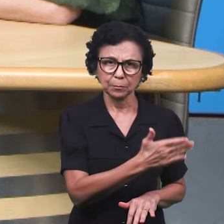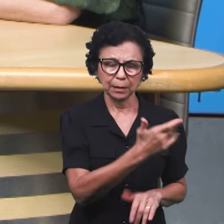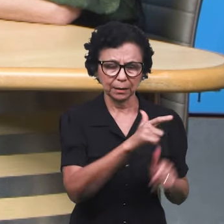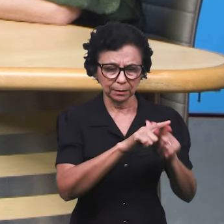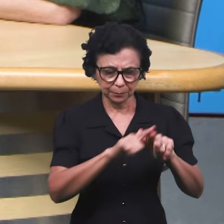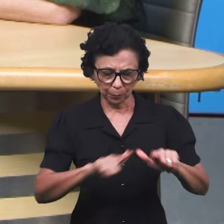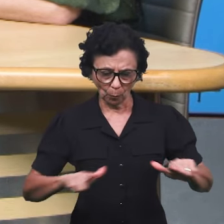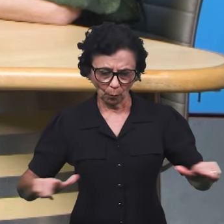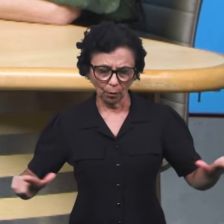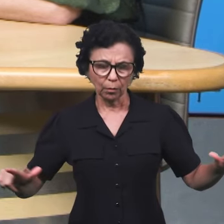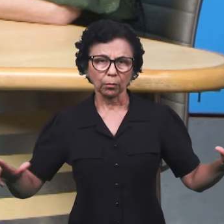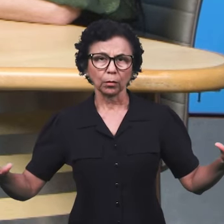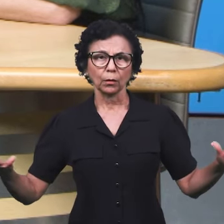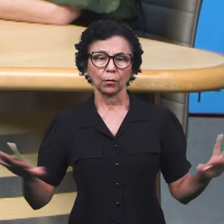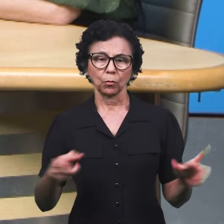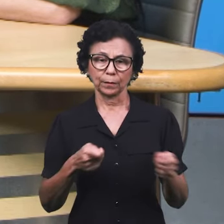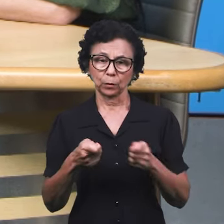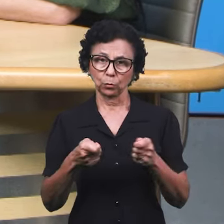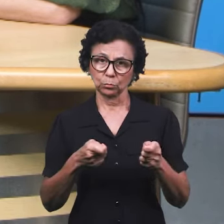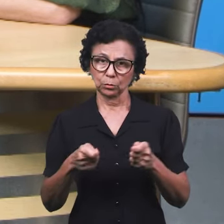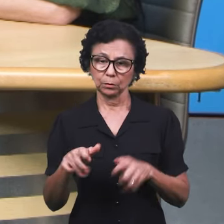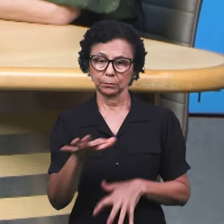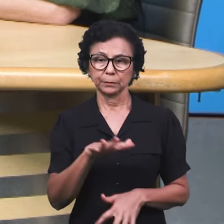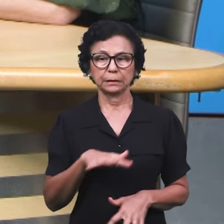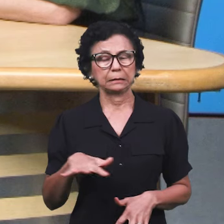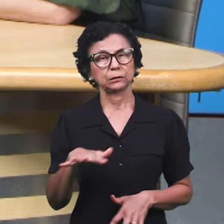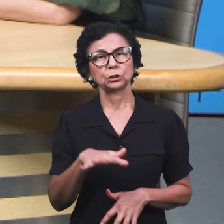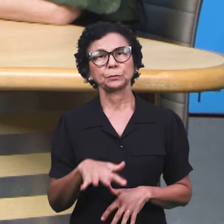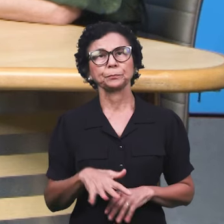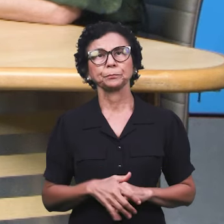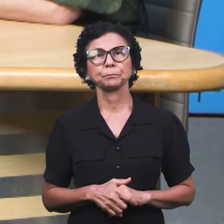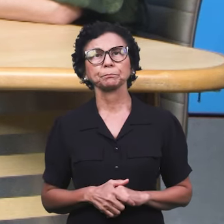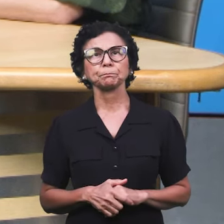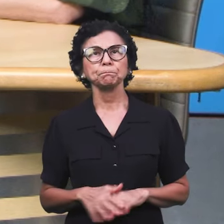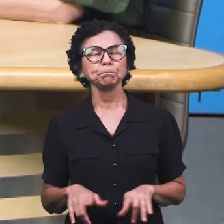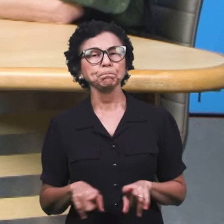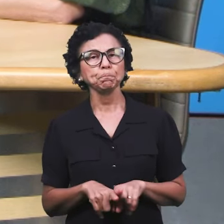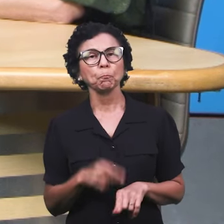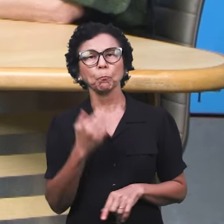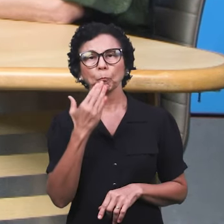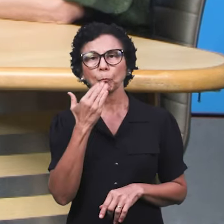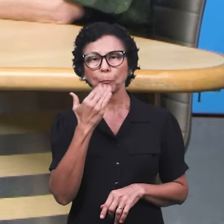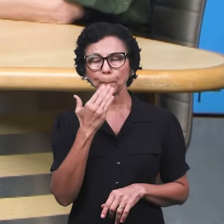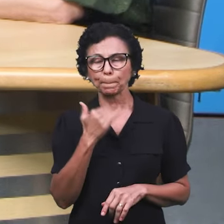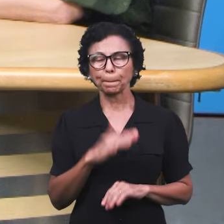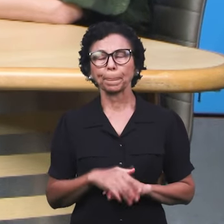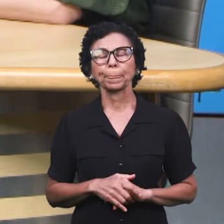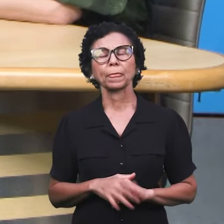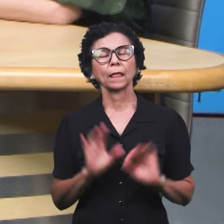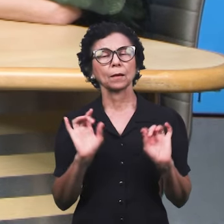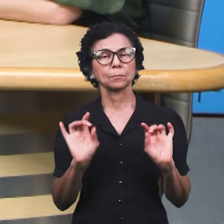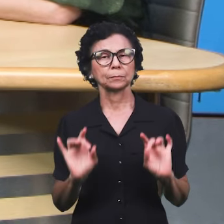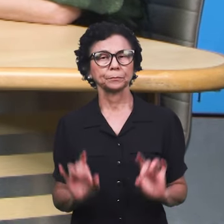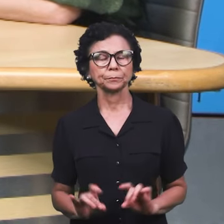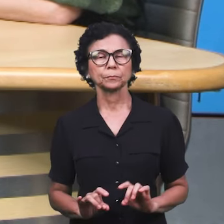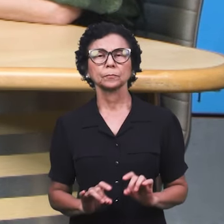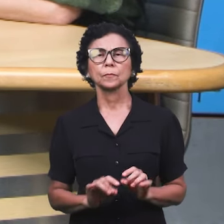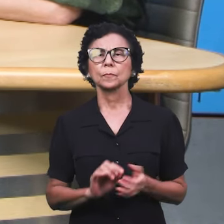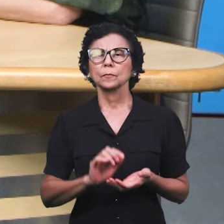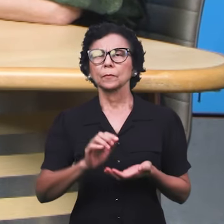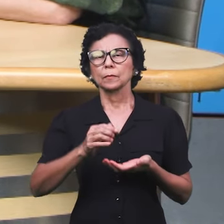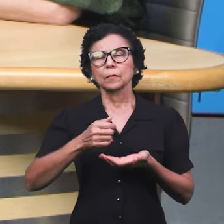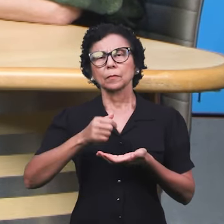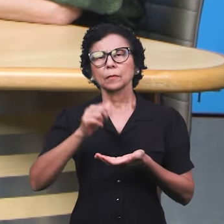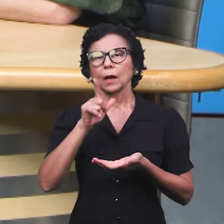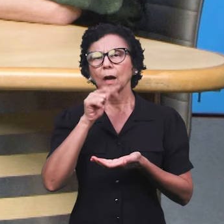chama do controle do ambiente. Promover para a criança uma alimentação adequada, com bastante líquido. Uma coisa que às vezes